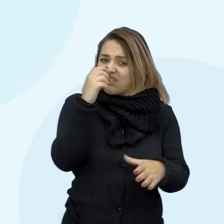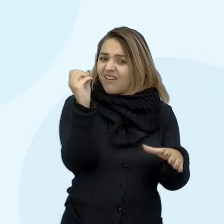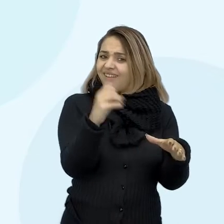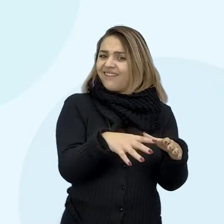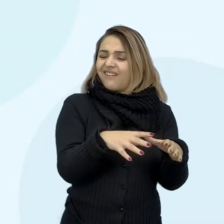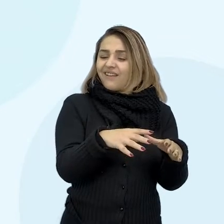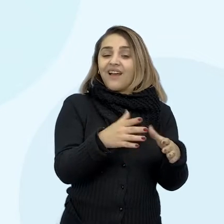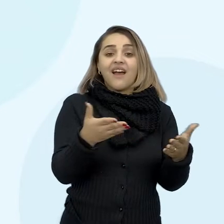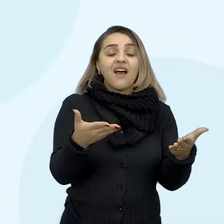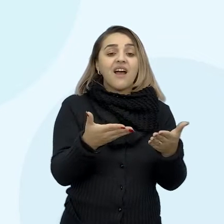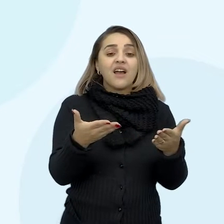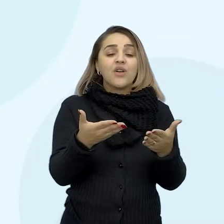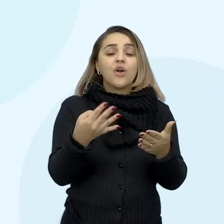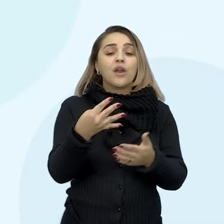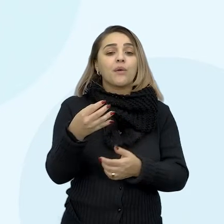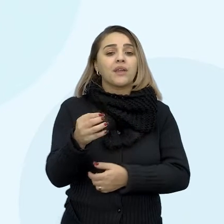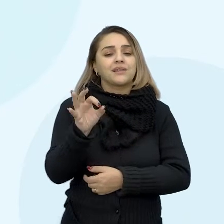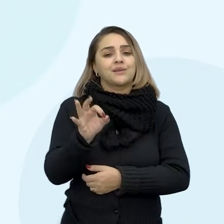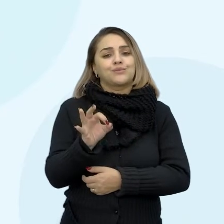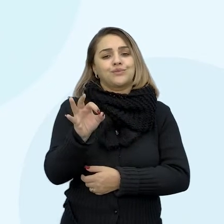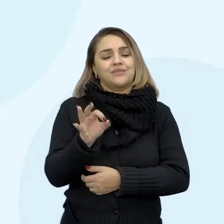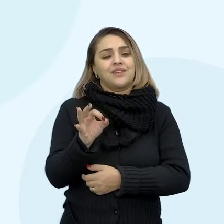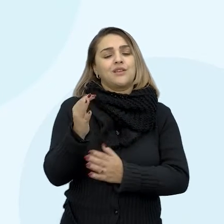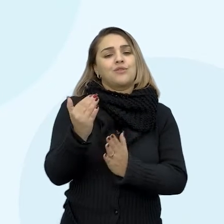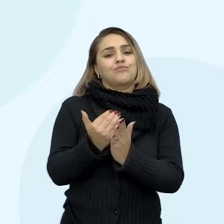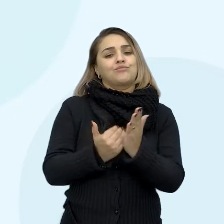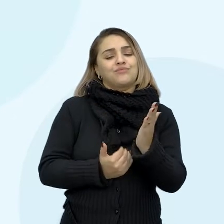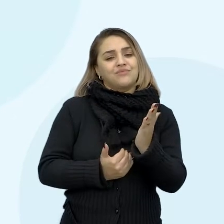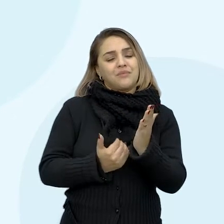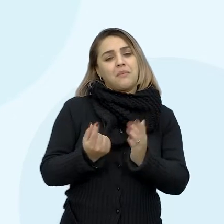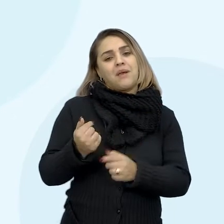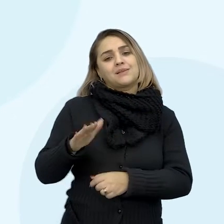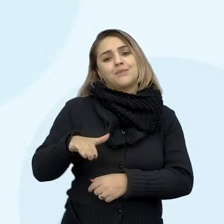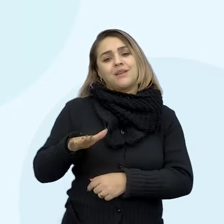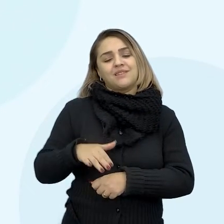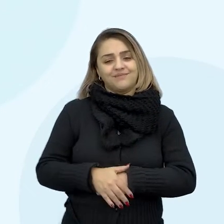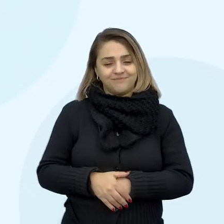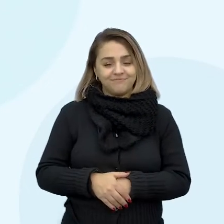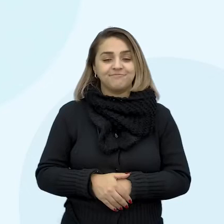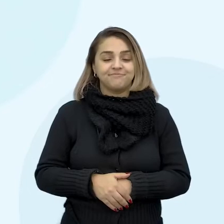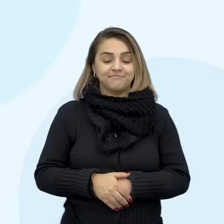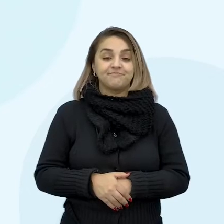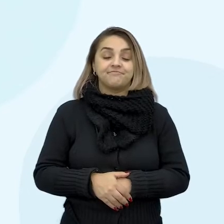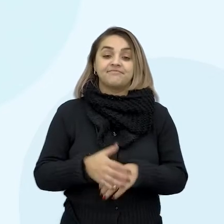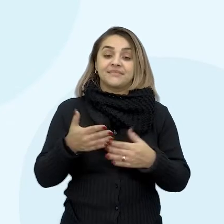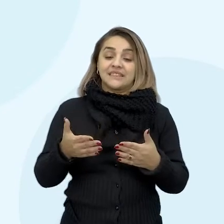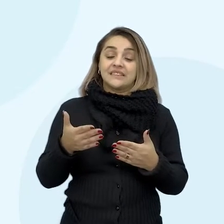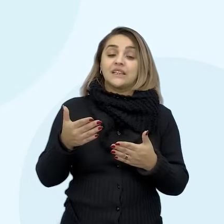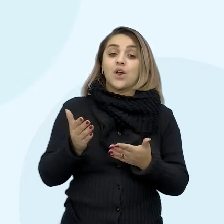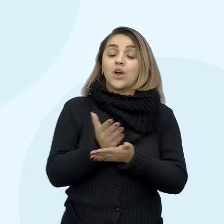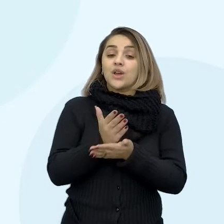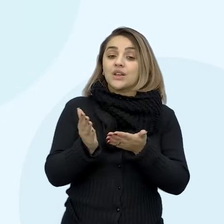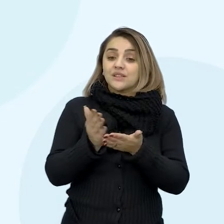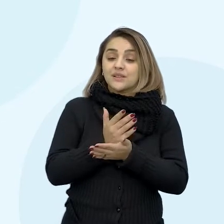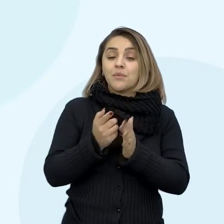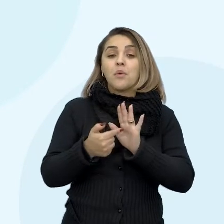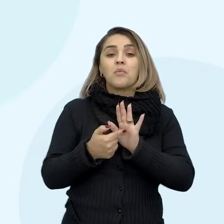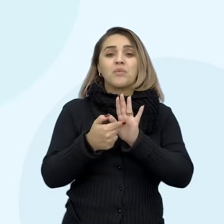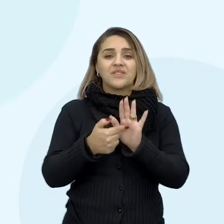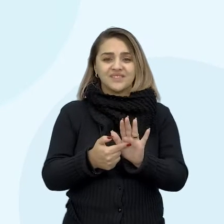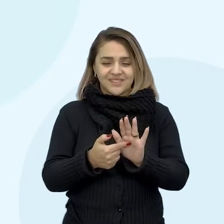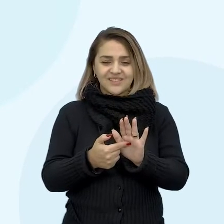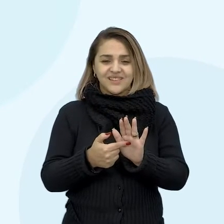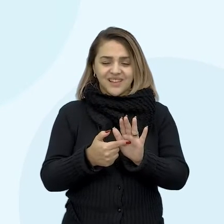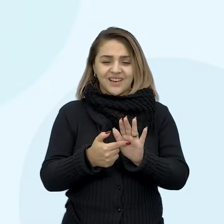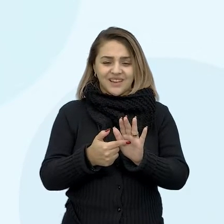saem, em média, 40% mais baratos, tá? E eu separei aqui o slogan, porque eu achei